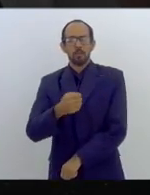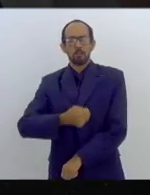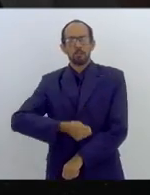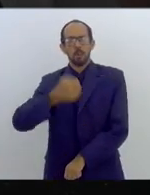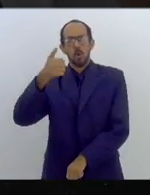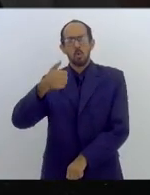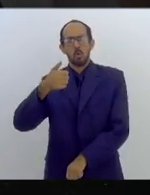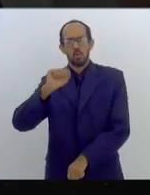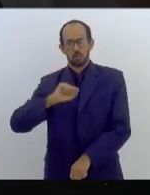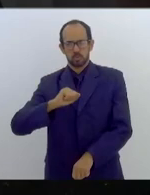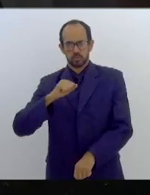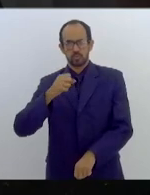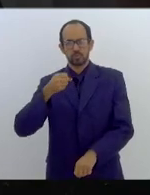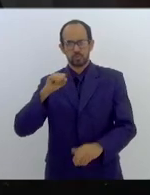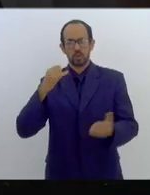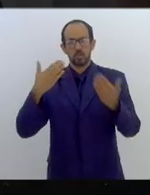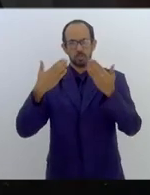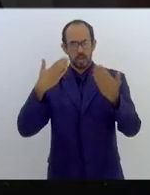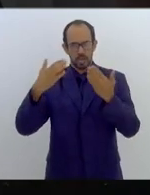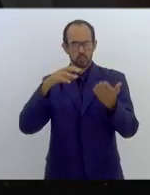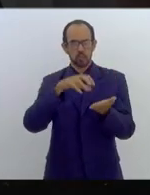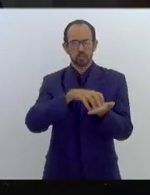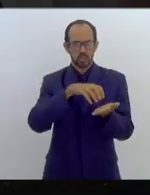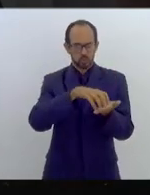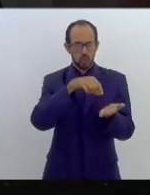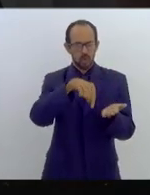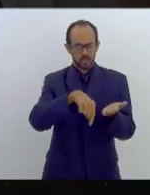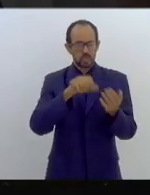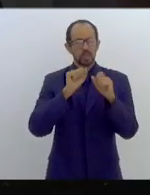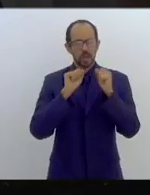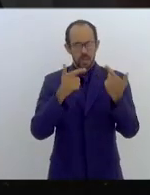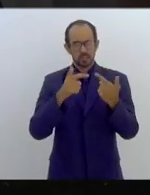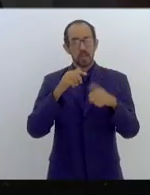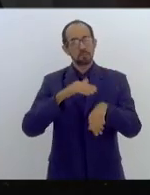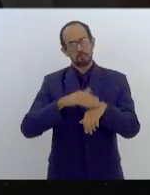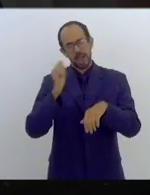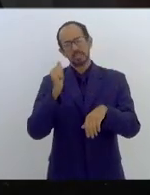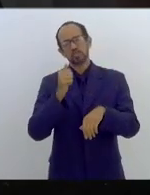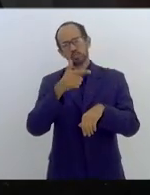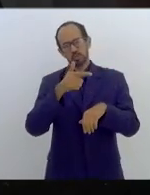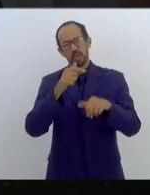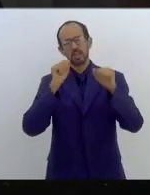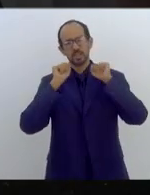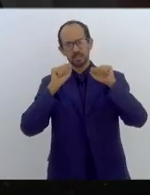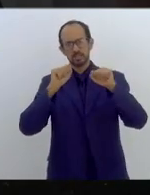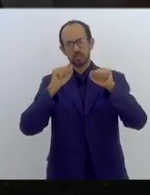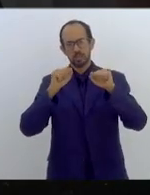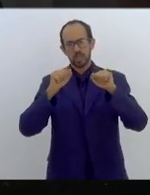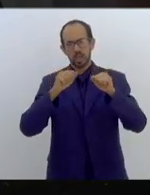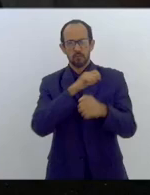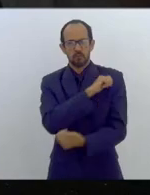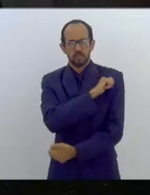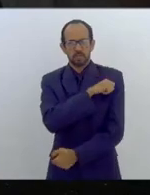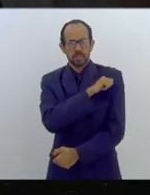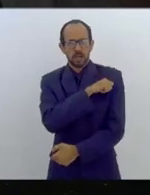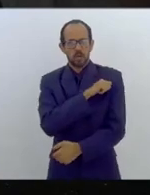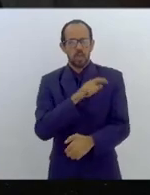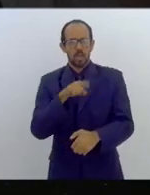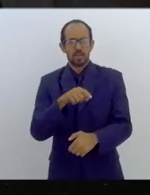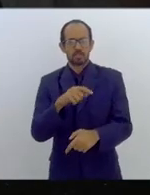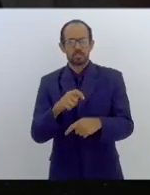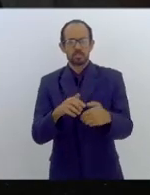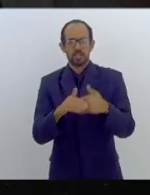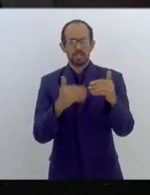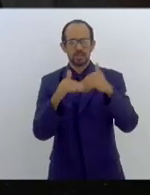diz menos do que é este setor aqui na LERJ. É mais do que uma assessoria fiscal, é uma assessoria de desenvolvimento econômico.